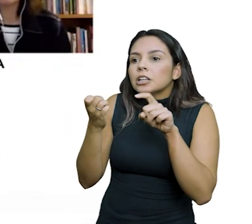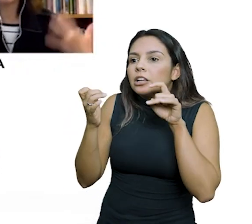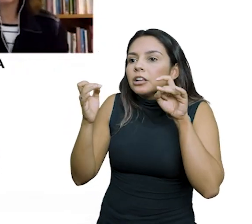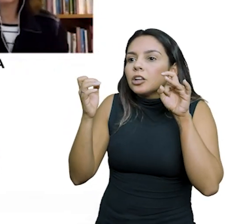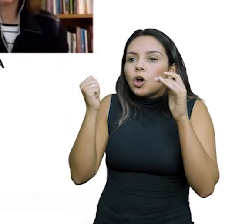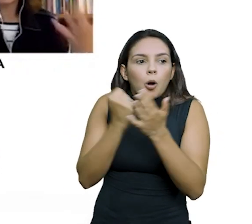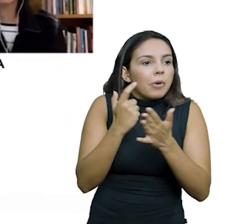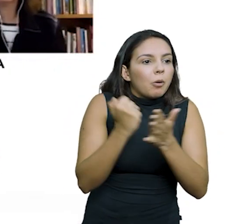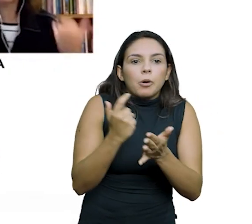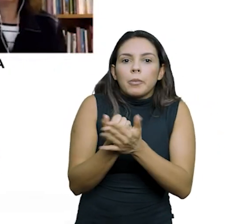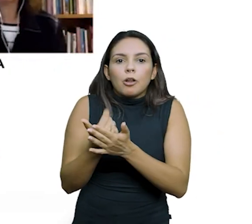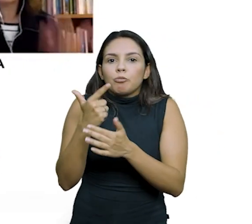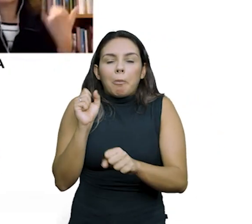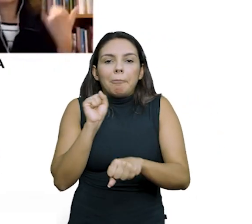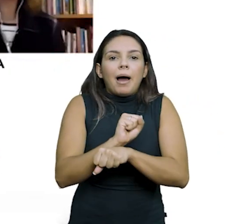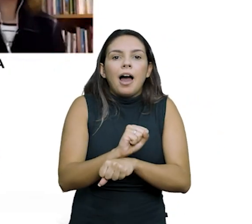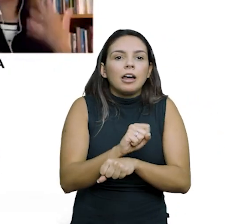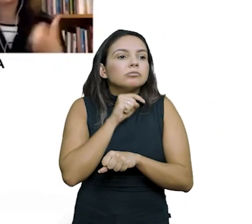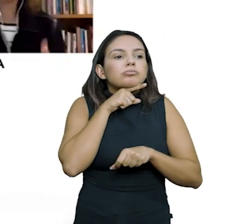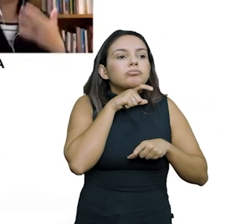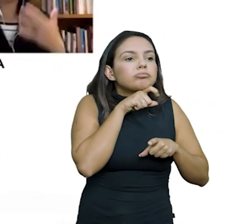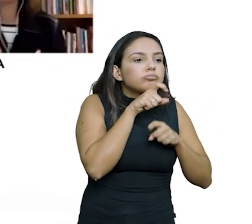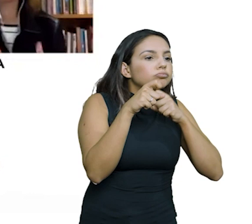quer cada vez mais coisas.